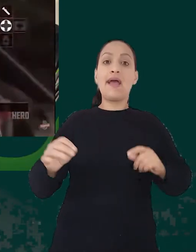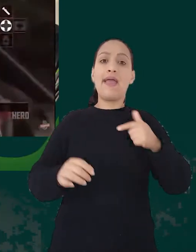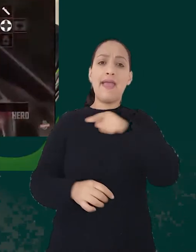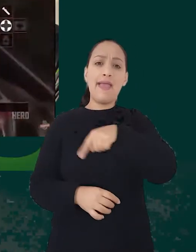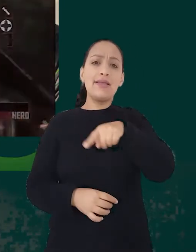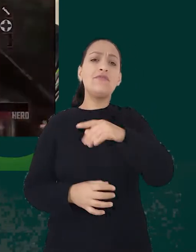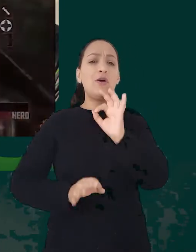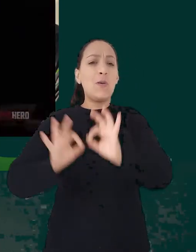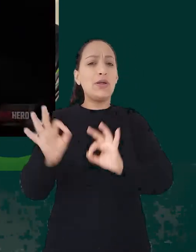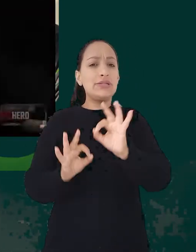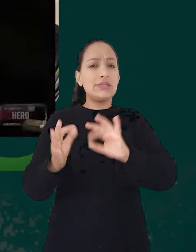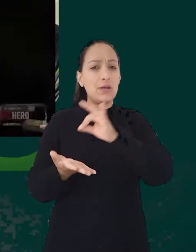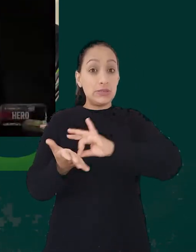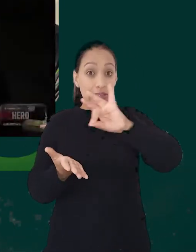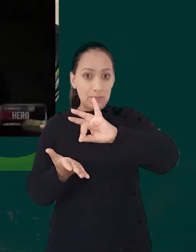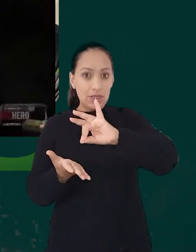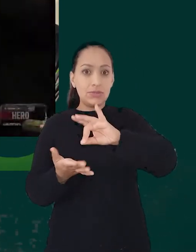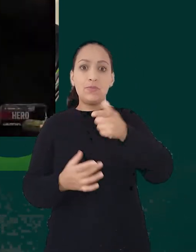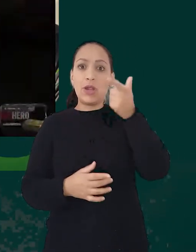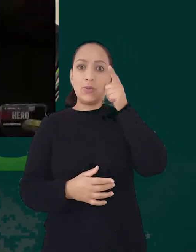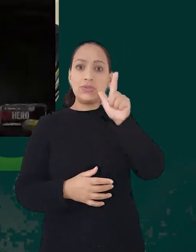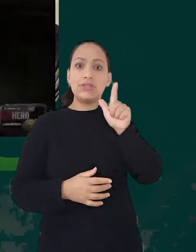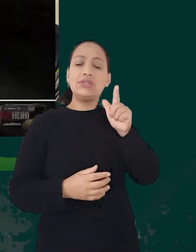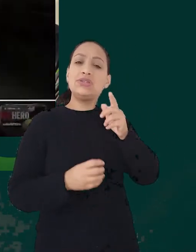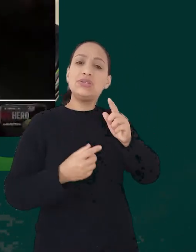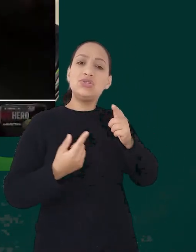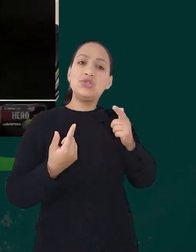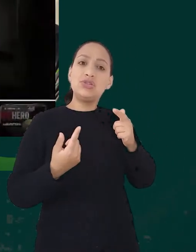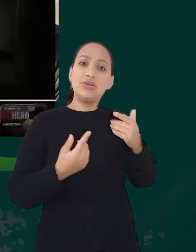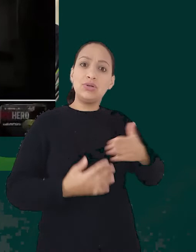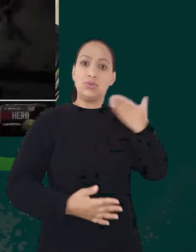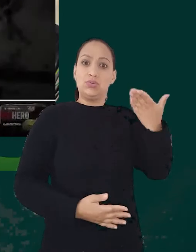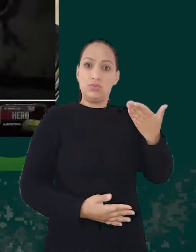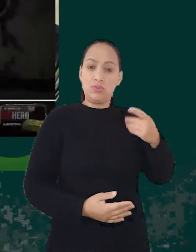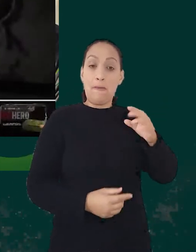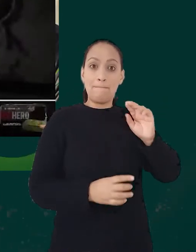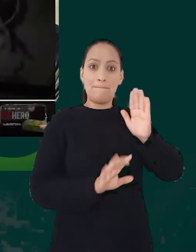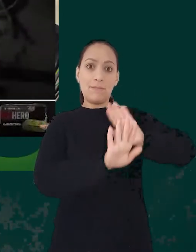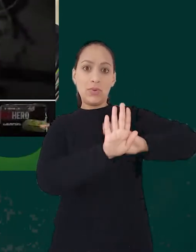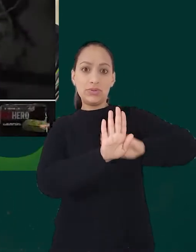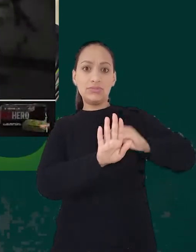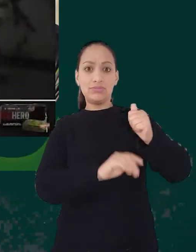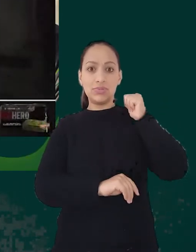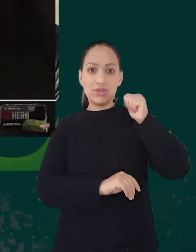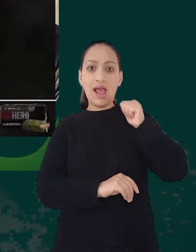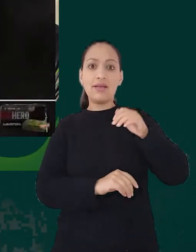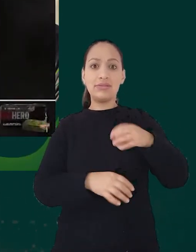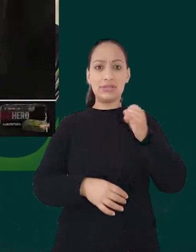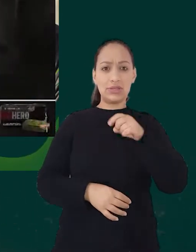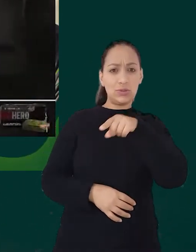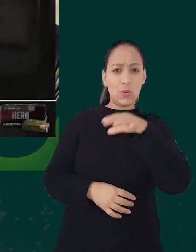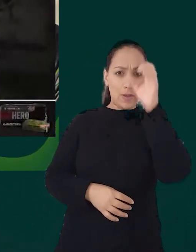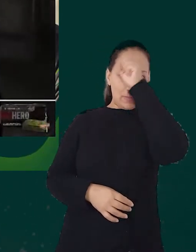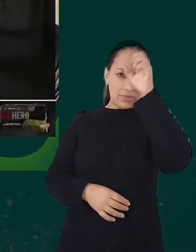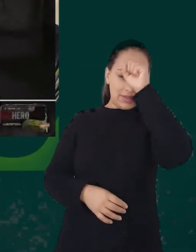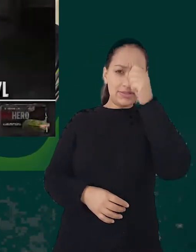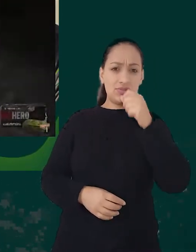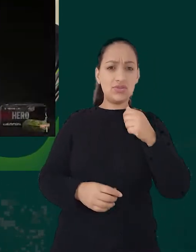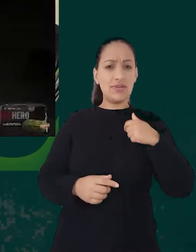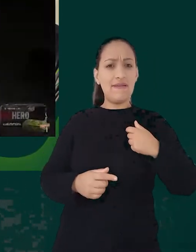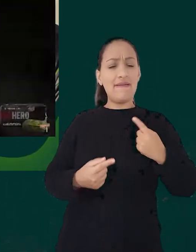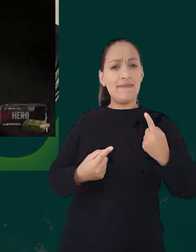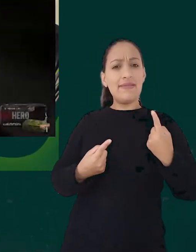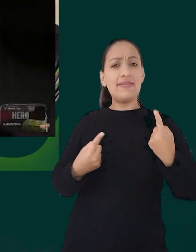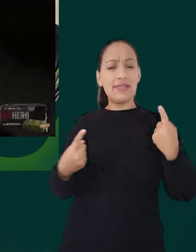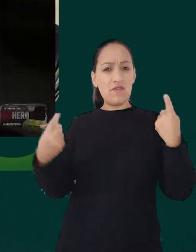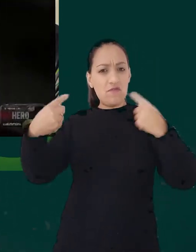os inimigos para que eles te surpreendam por trás. Se tu aprende a combater se defendendo, por exemplo, no